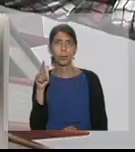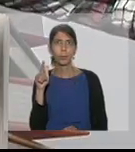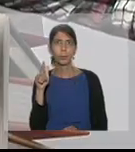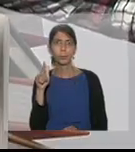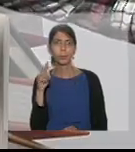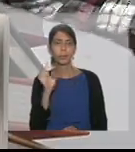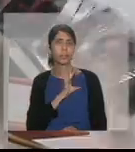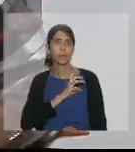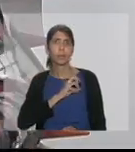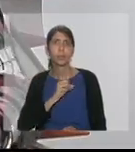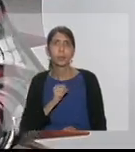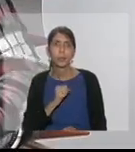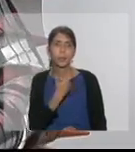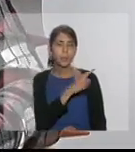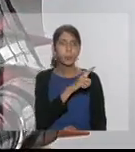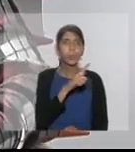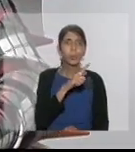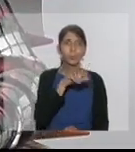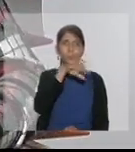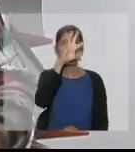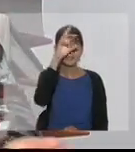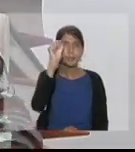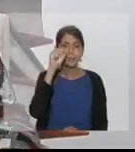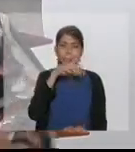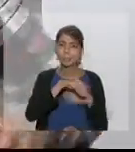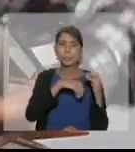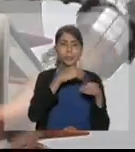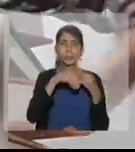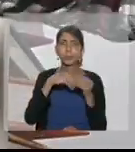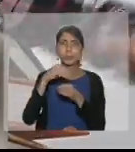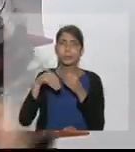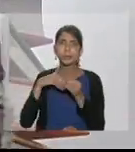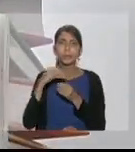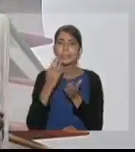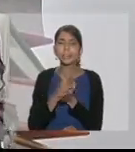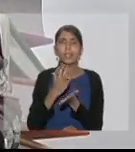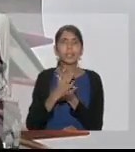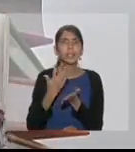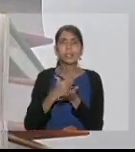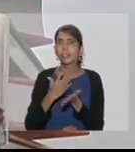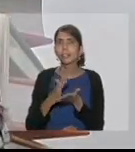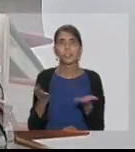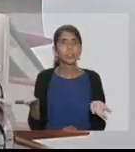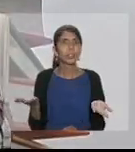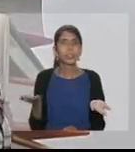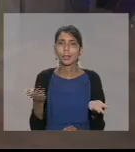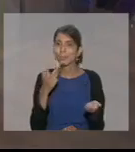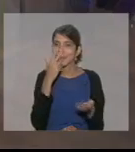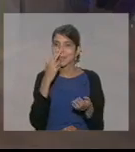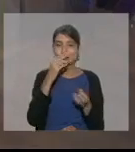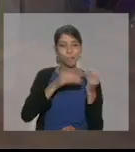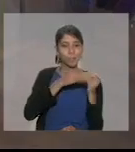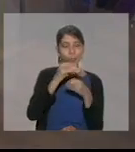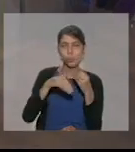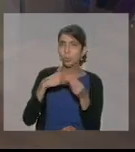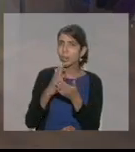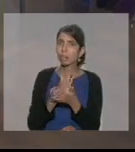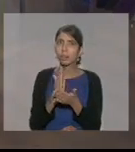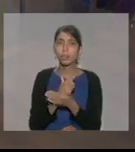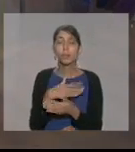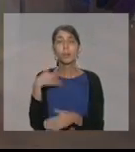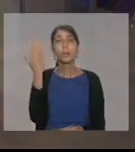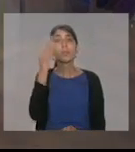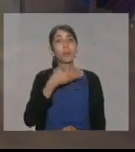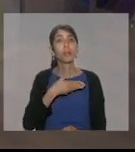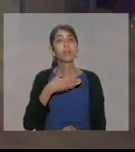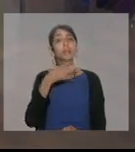Nicholas Spark, do outro lado está Paulo Coelho. Aí você fala, meu Deus, não tem nada a ver, é uma salada, né? É uma salada. O que mostra